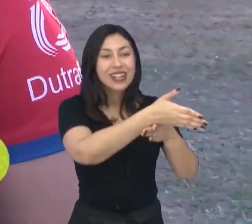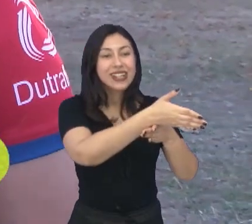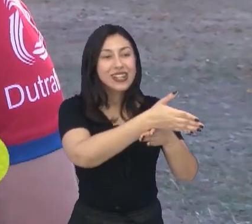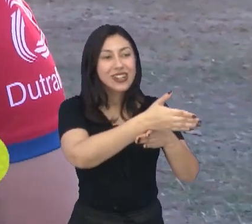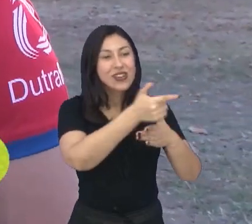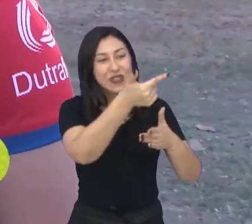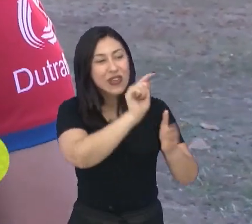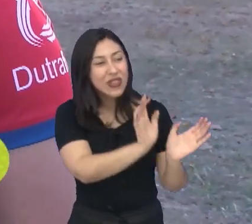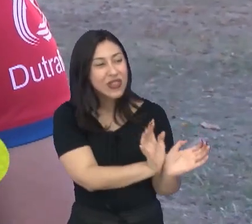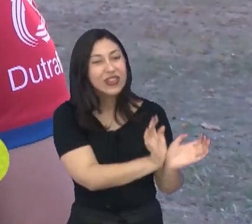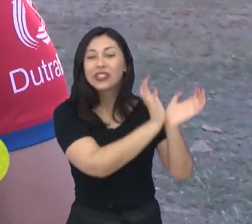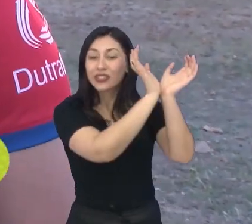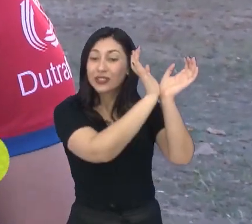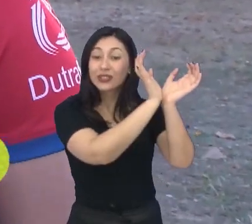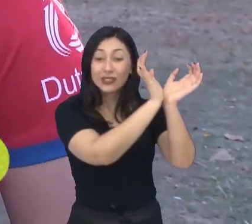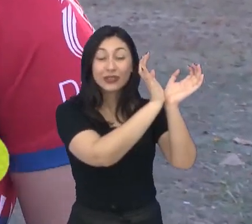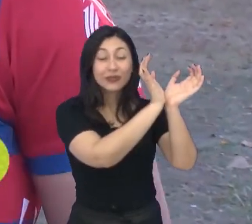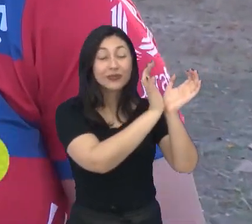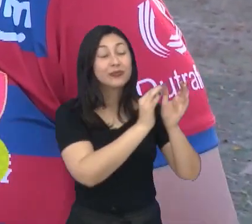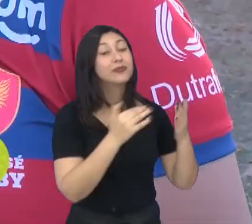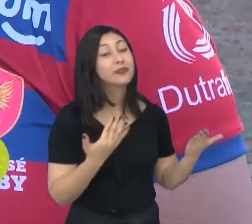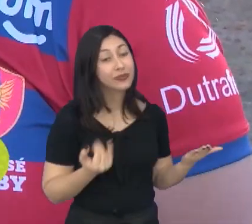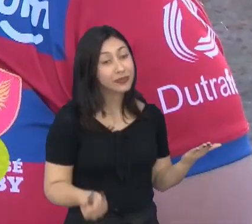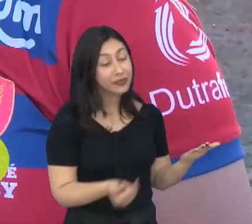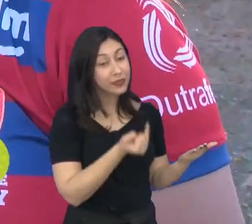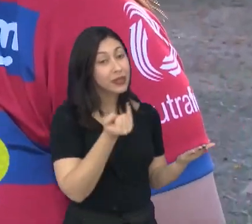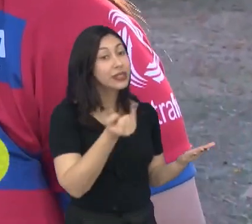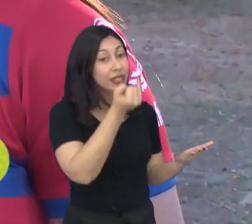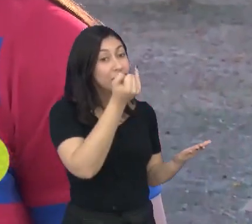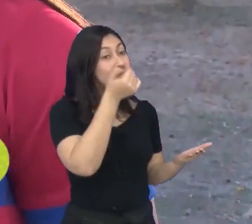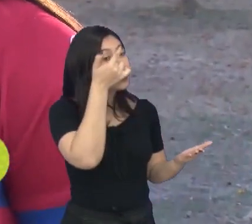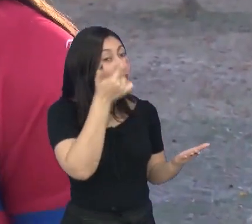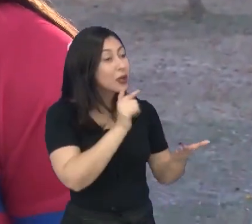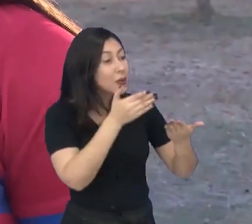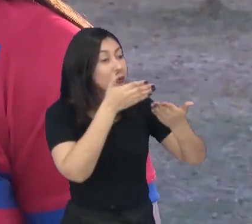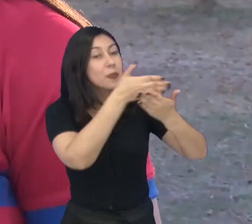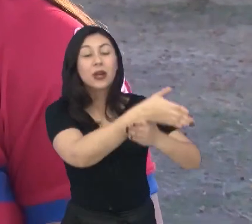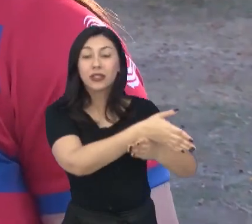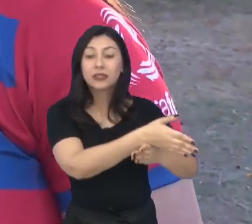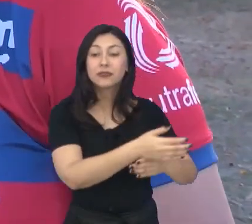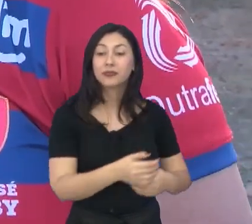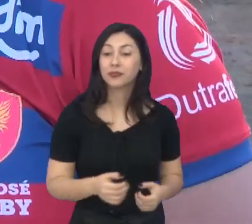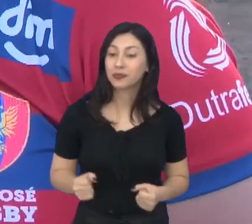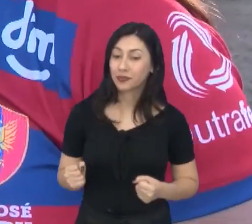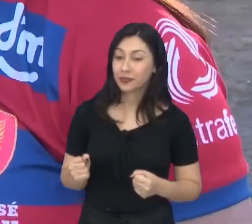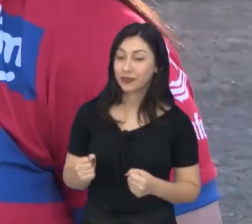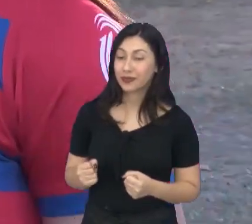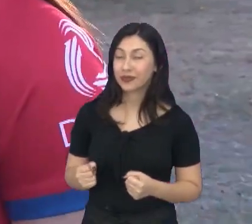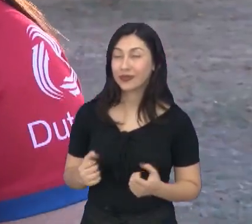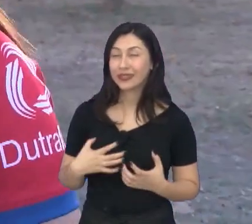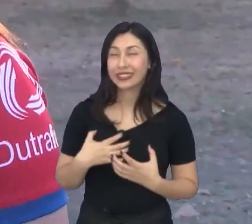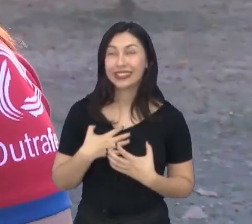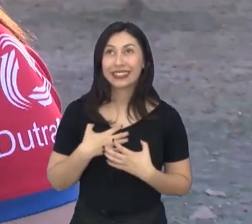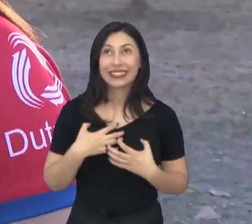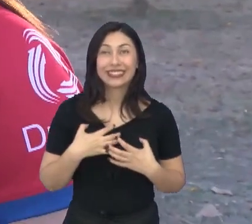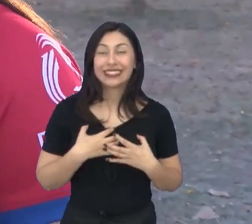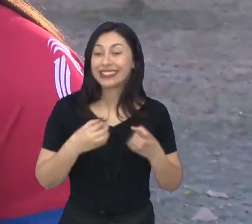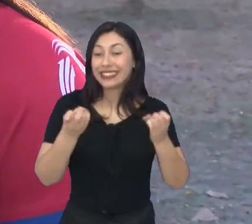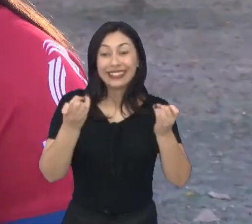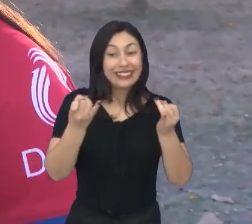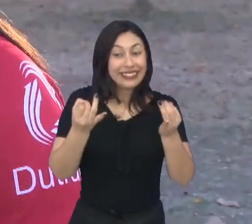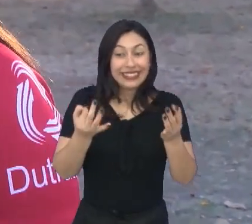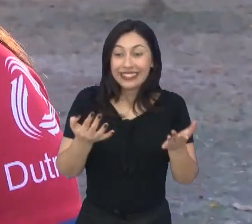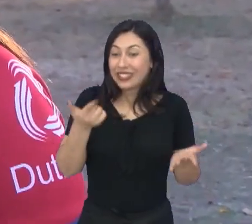título aí para São José dos Campos, uma qualificatória, mas é importante para conseguir essa classificação aí para o BR Sevens. Foi uma sensação inexplicável,